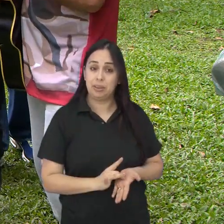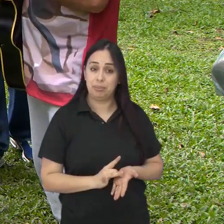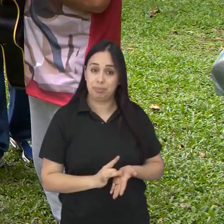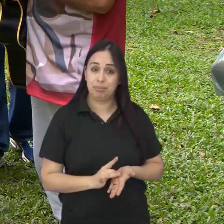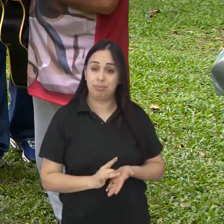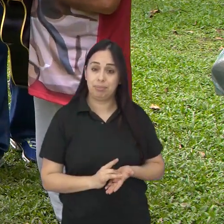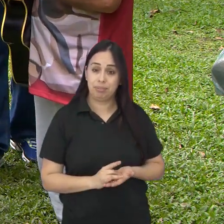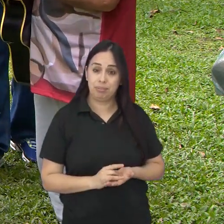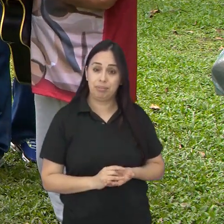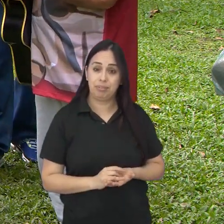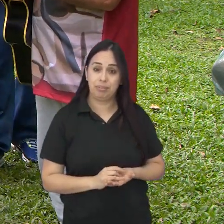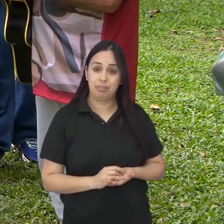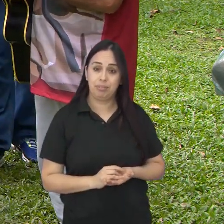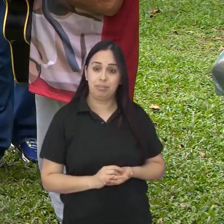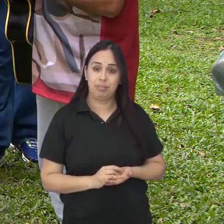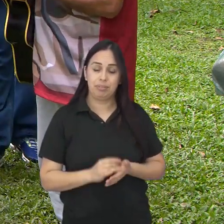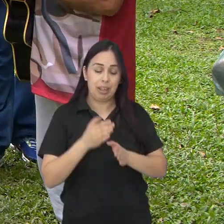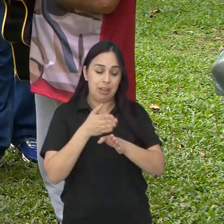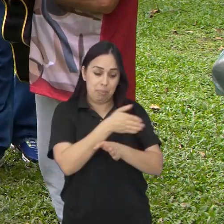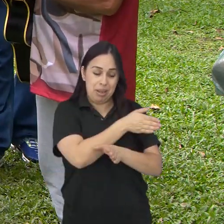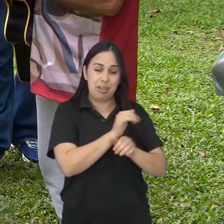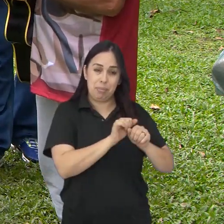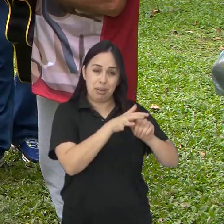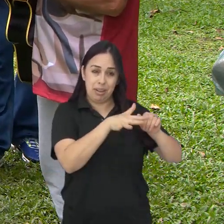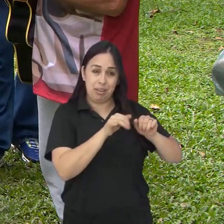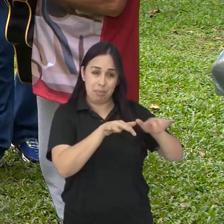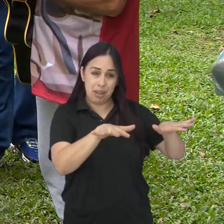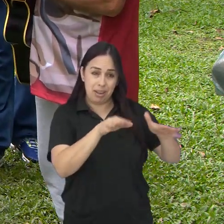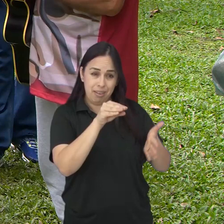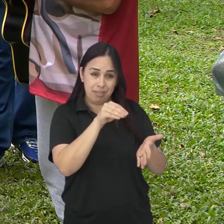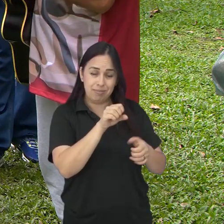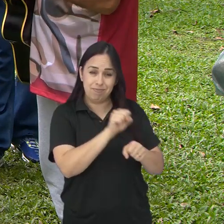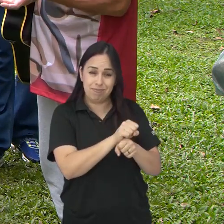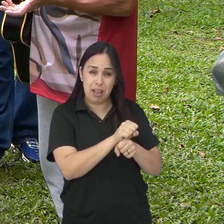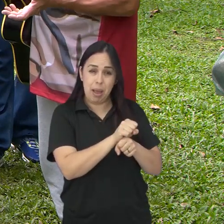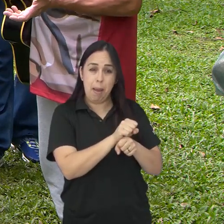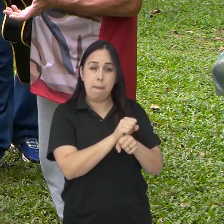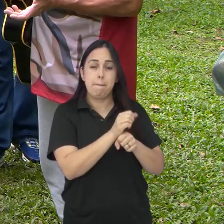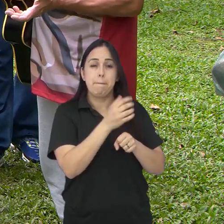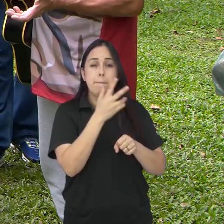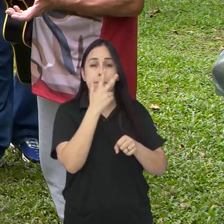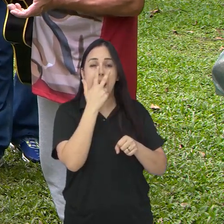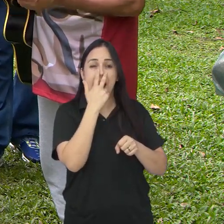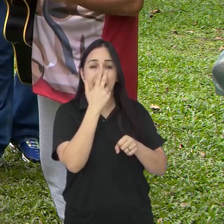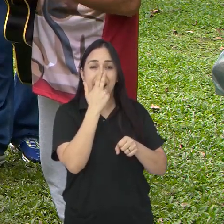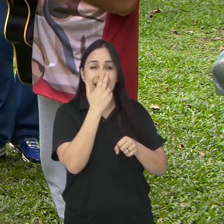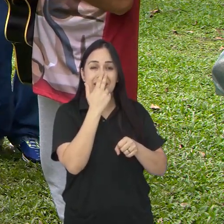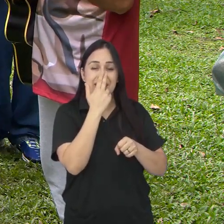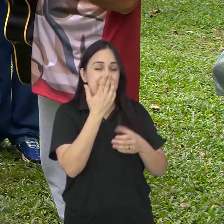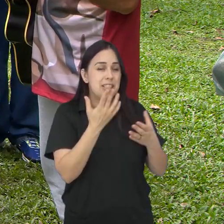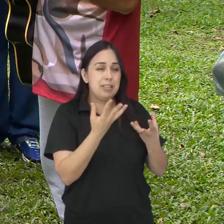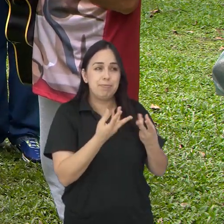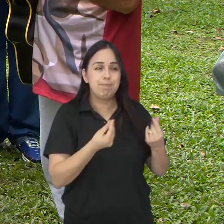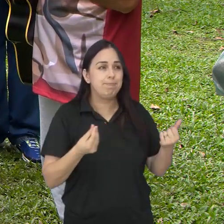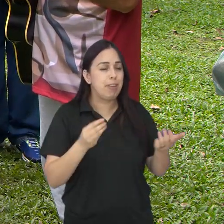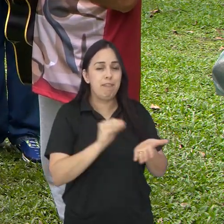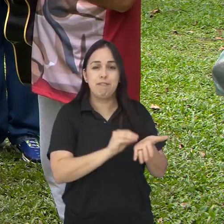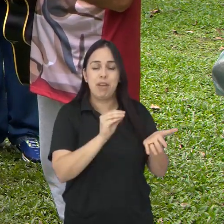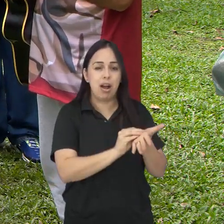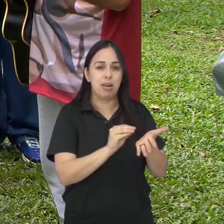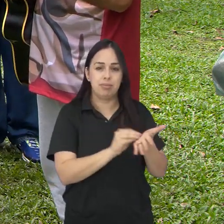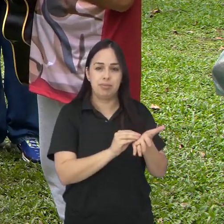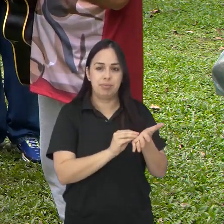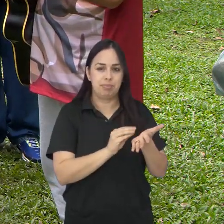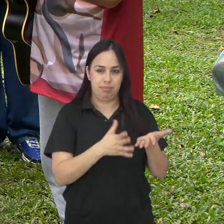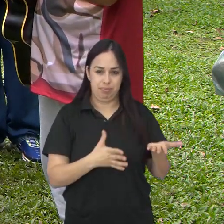viu? Não é que fez falta. Faltou um pedaço. Um pedacinho. Porque aqui